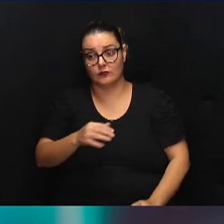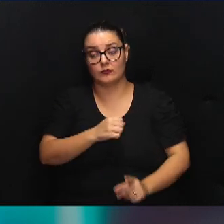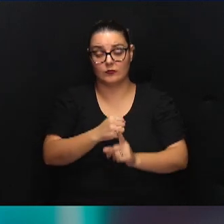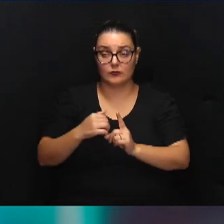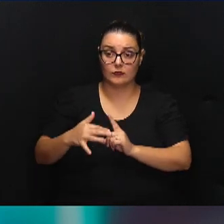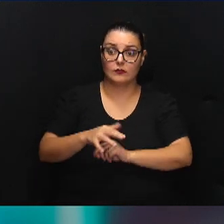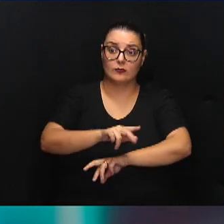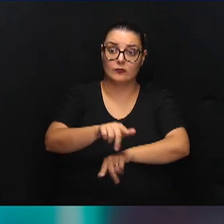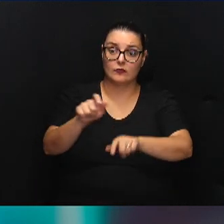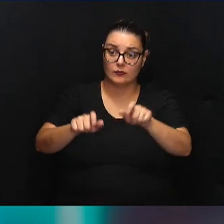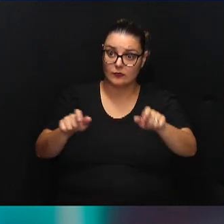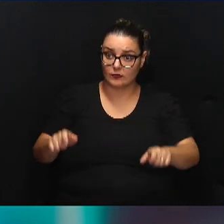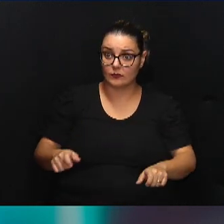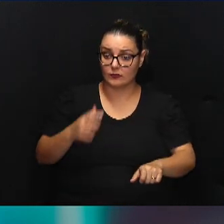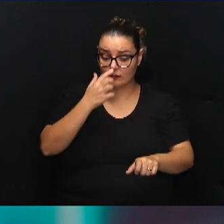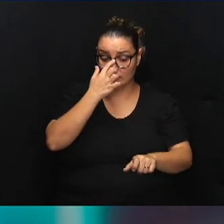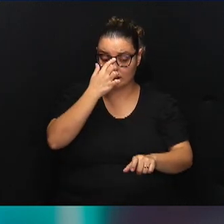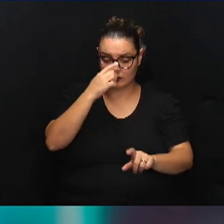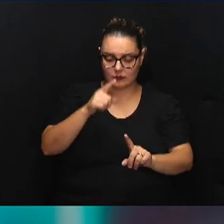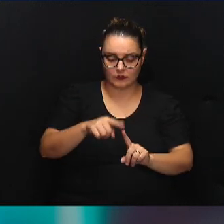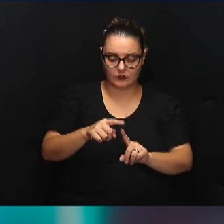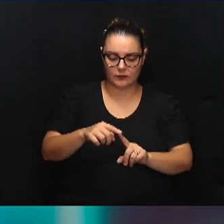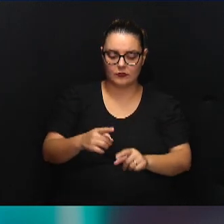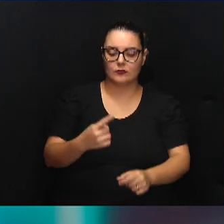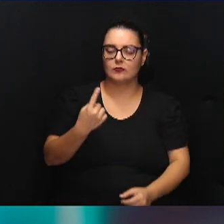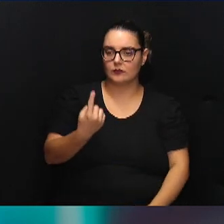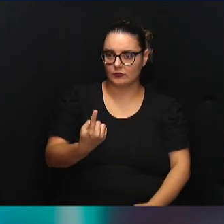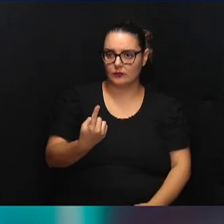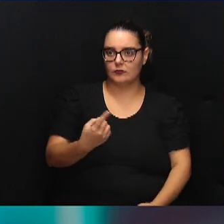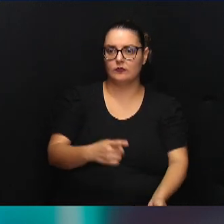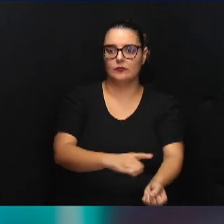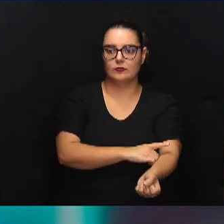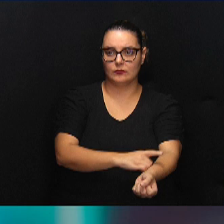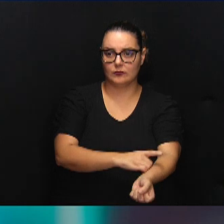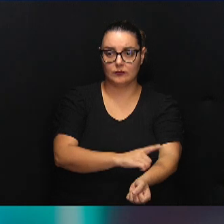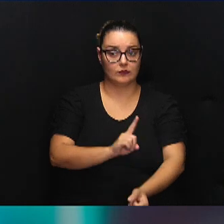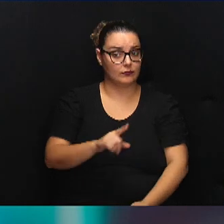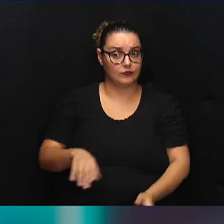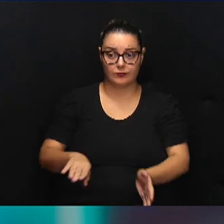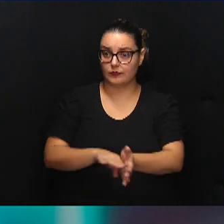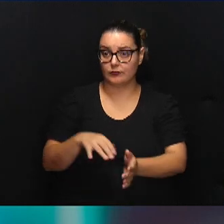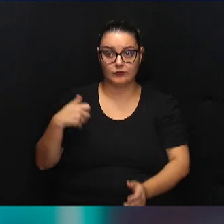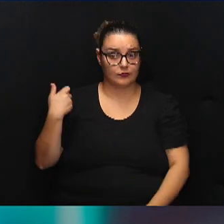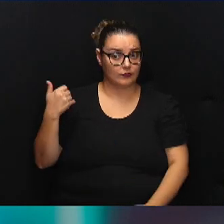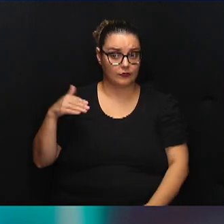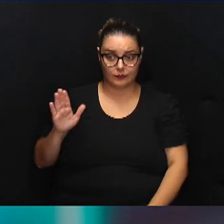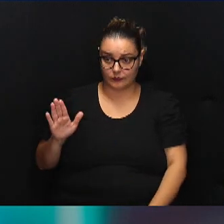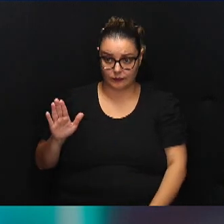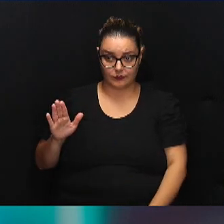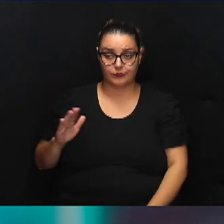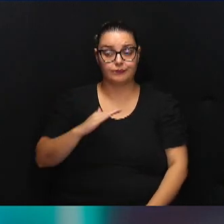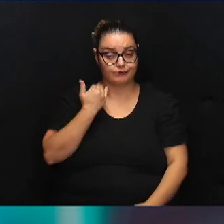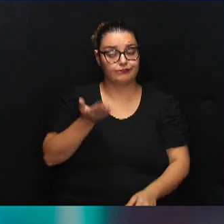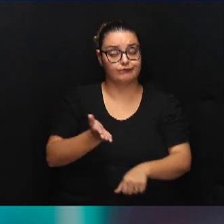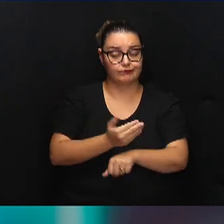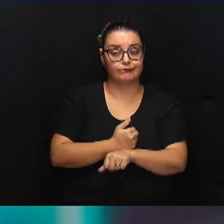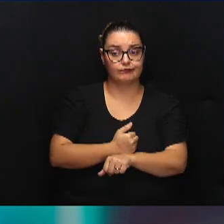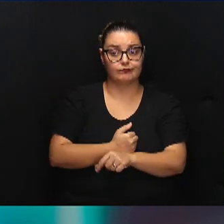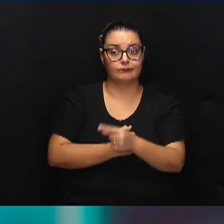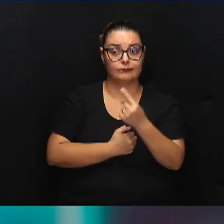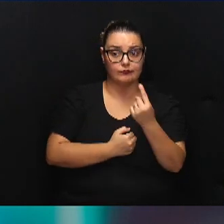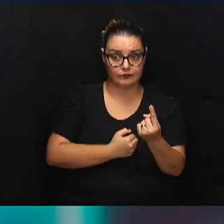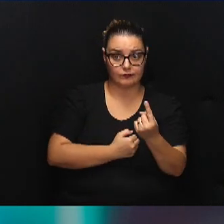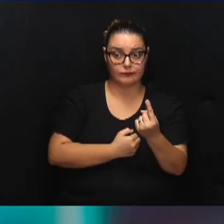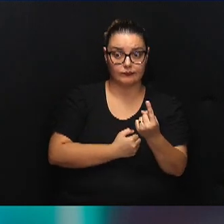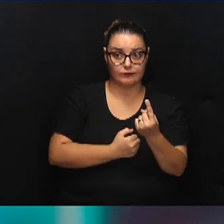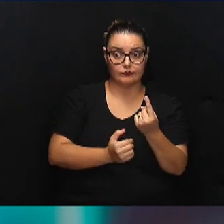Muitas pessoas com diabetes tipo 1 não chegam à idade adulta. Elas morrem antes, porque 1 a cada